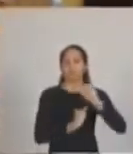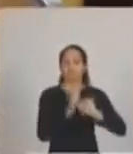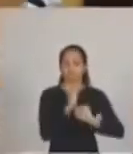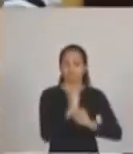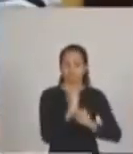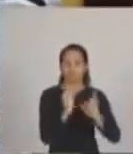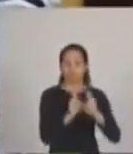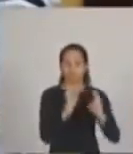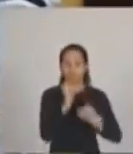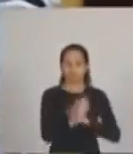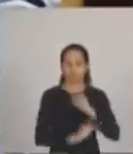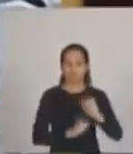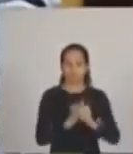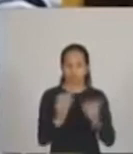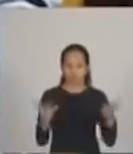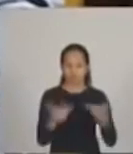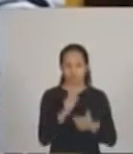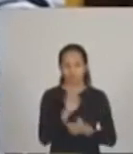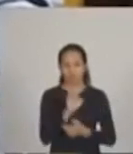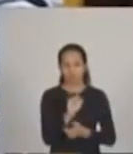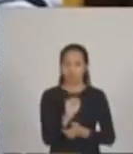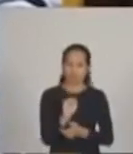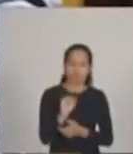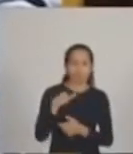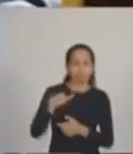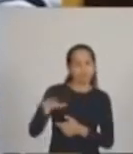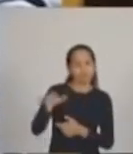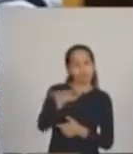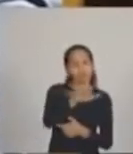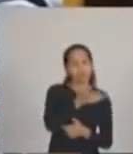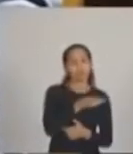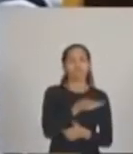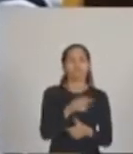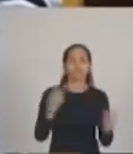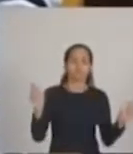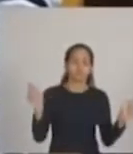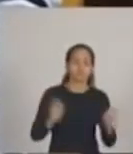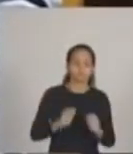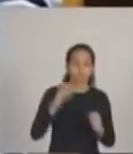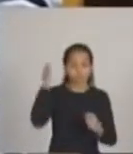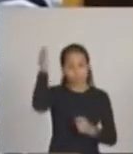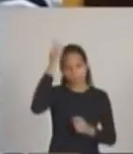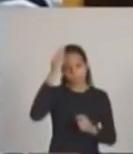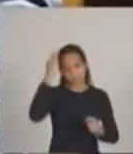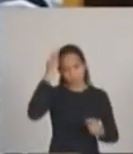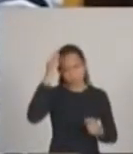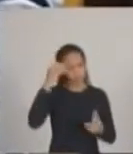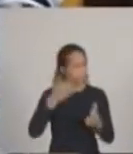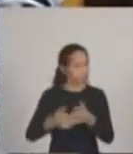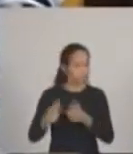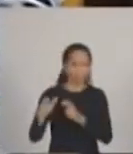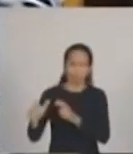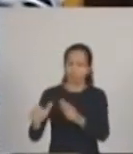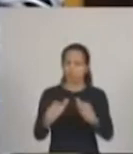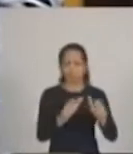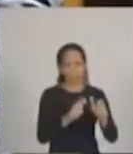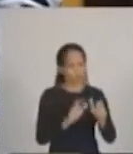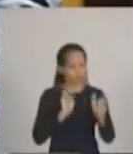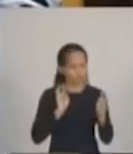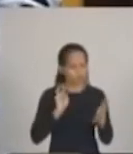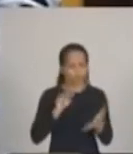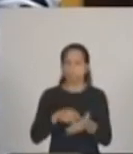ES deixem de ser regionalizadas para que sejam ofertadas aos capixabas, independente de onde